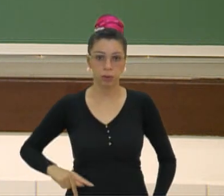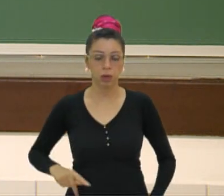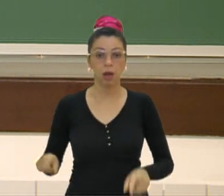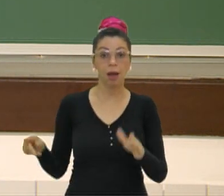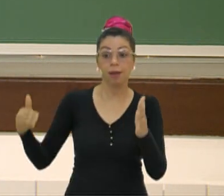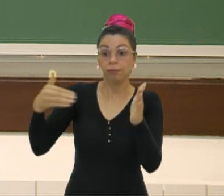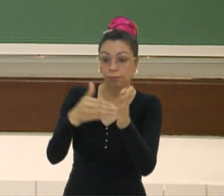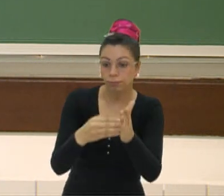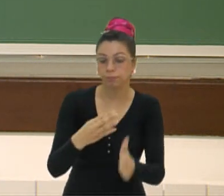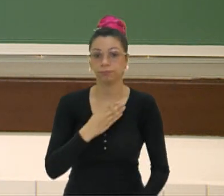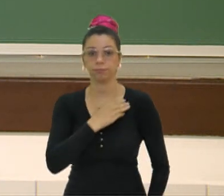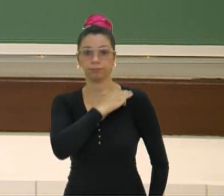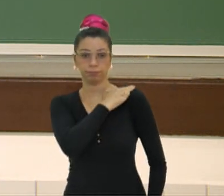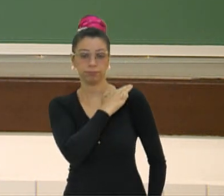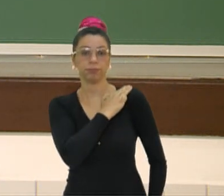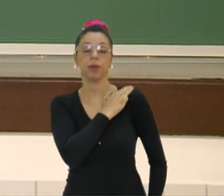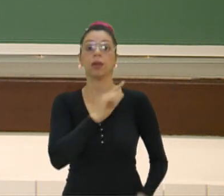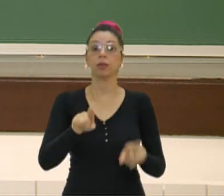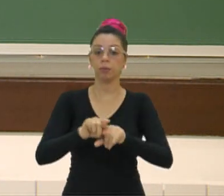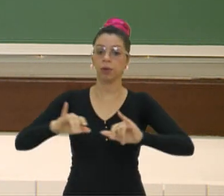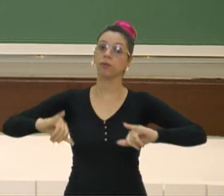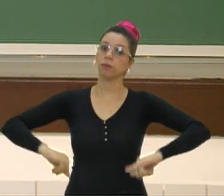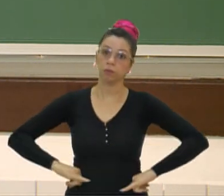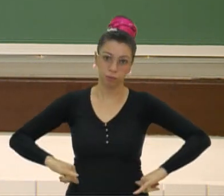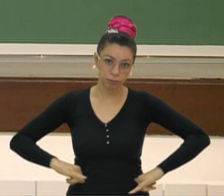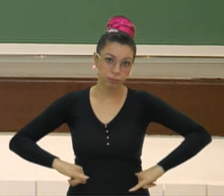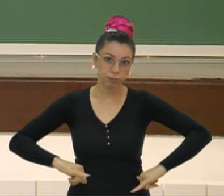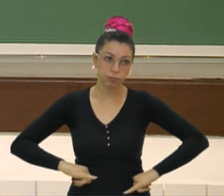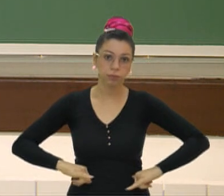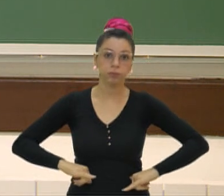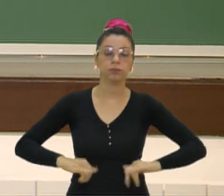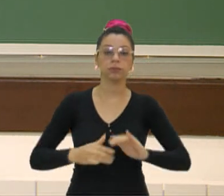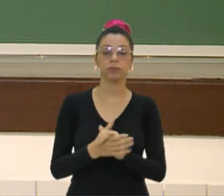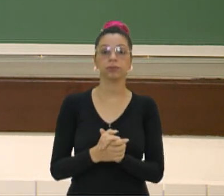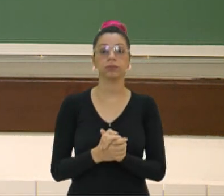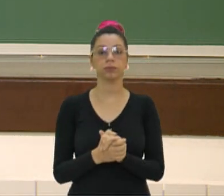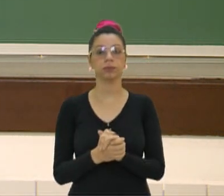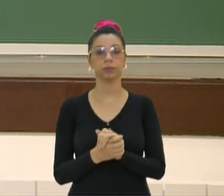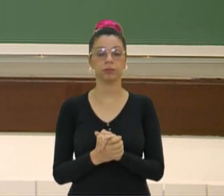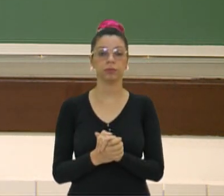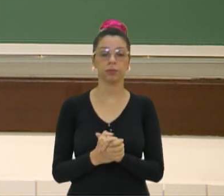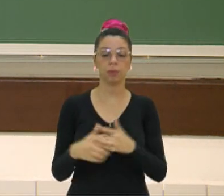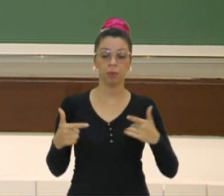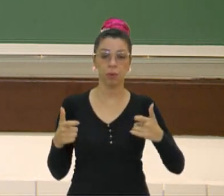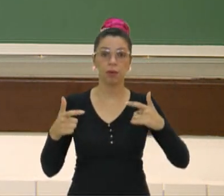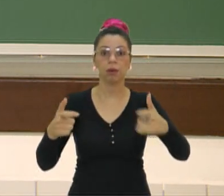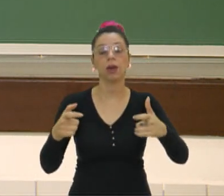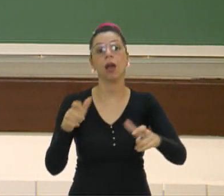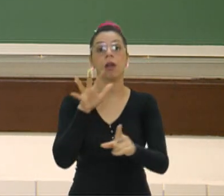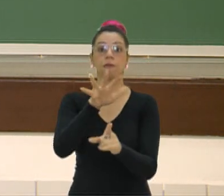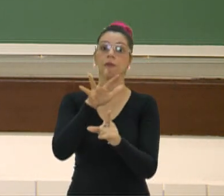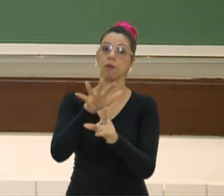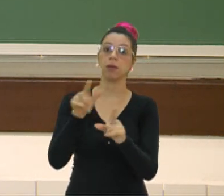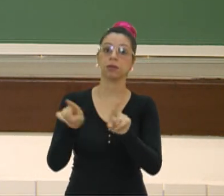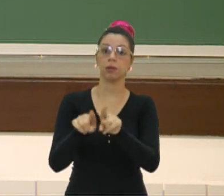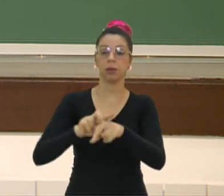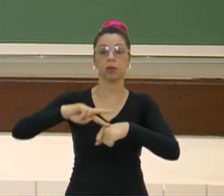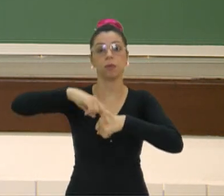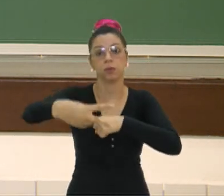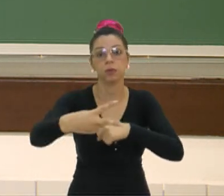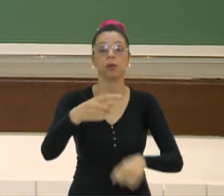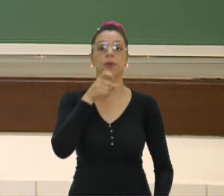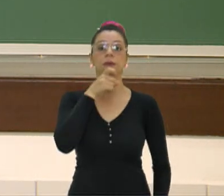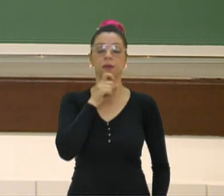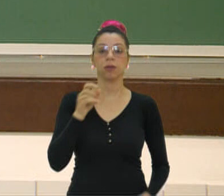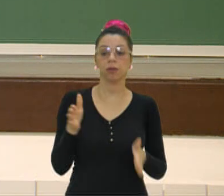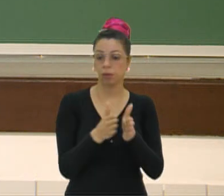militares, estão inseridos e vão sofrer também, assim, os ecos da Guerra Fria que está acontecendo ainda até